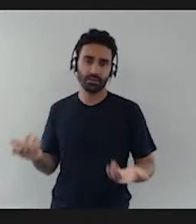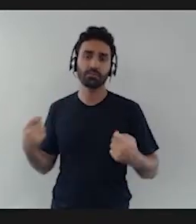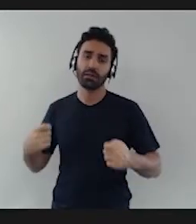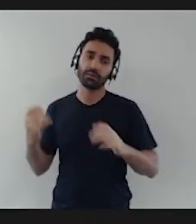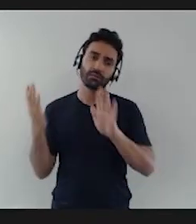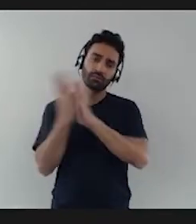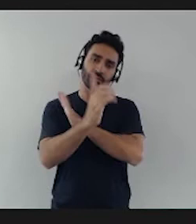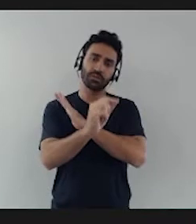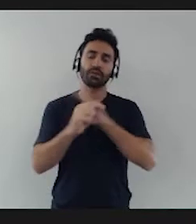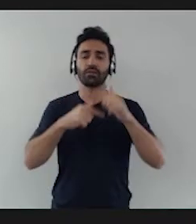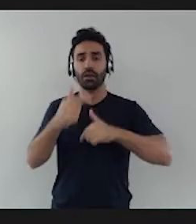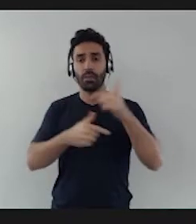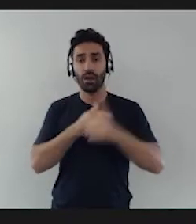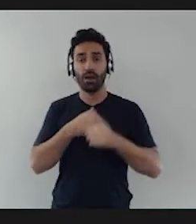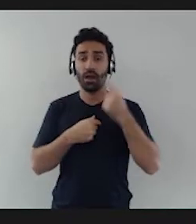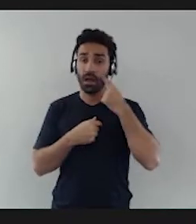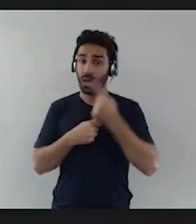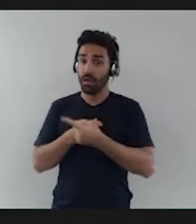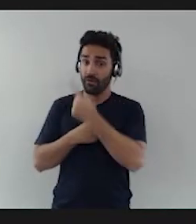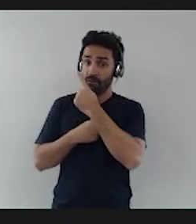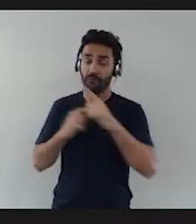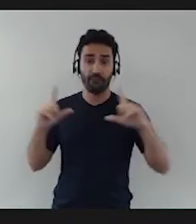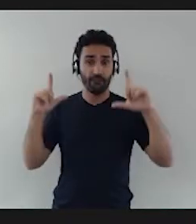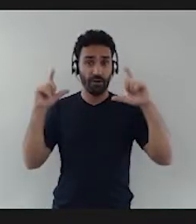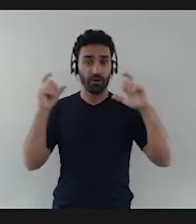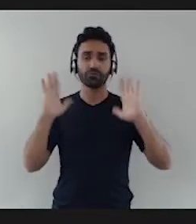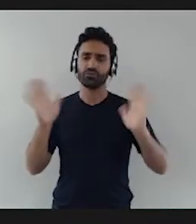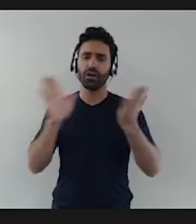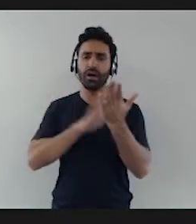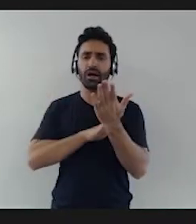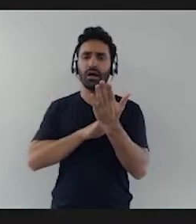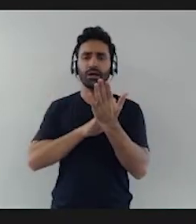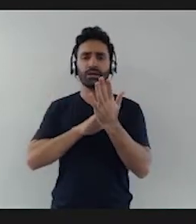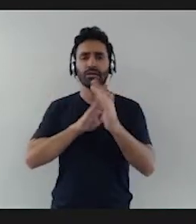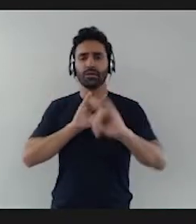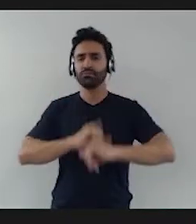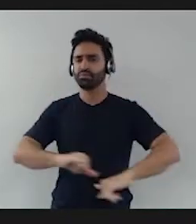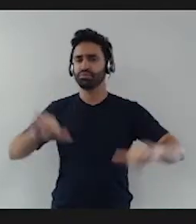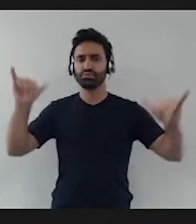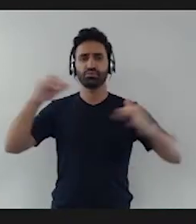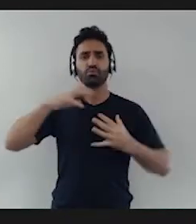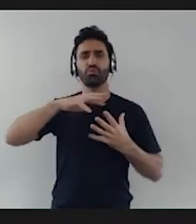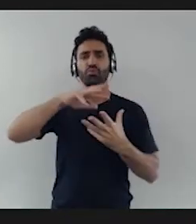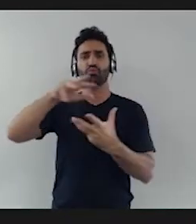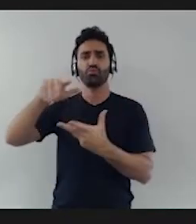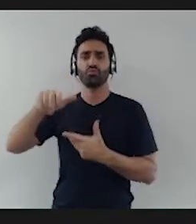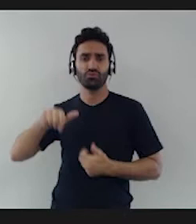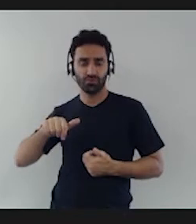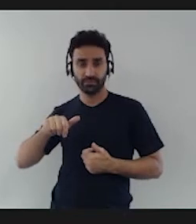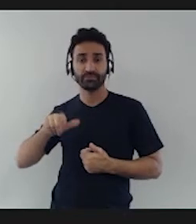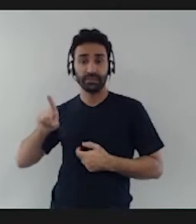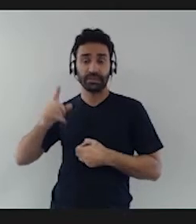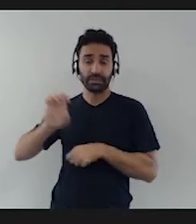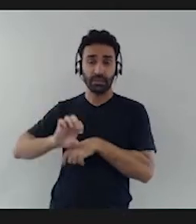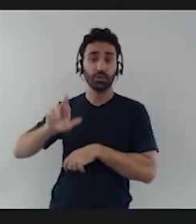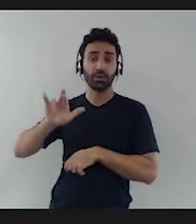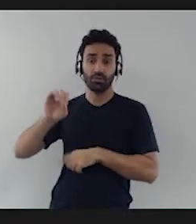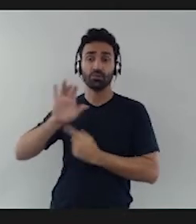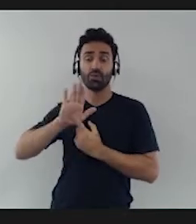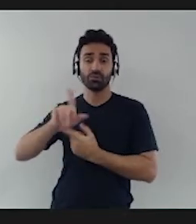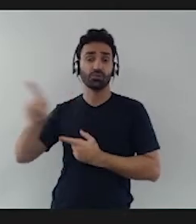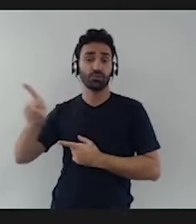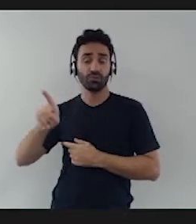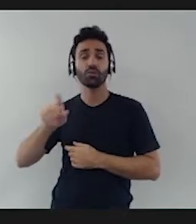Essa imagem aí correu o mundo, essa que está aí do lado direito, correu o mundo, foi no auge da pandemia no Rio de Janeiro. É a